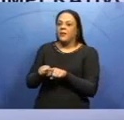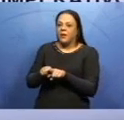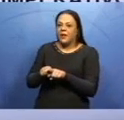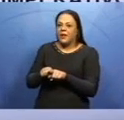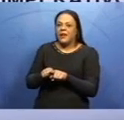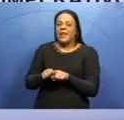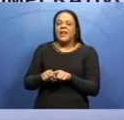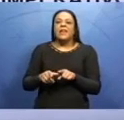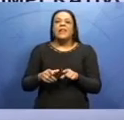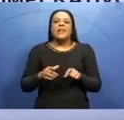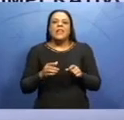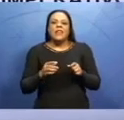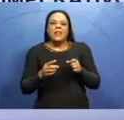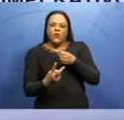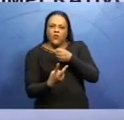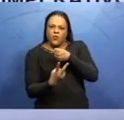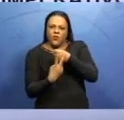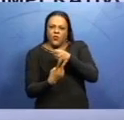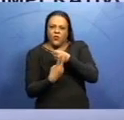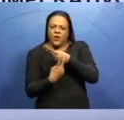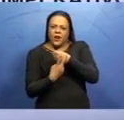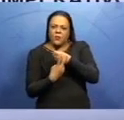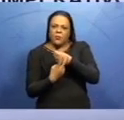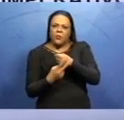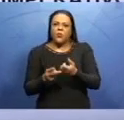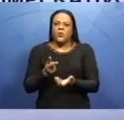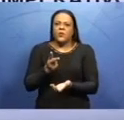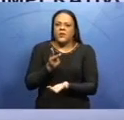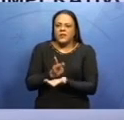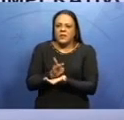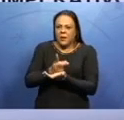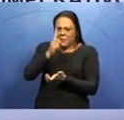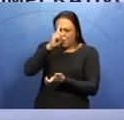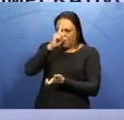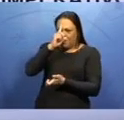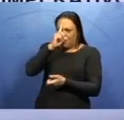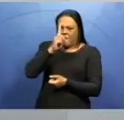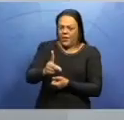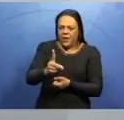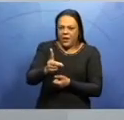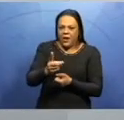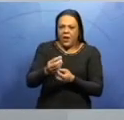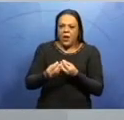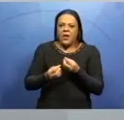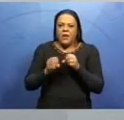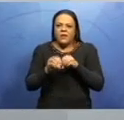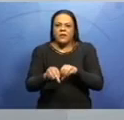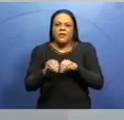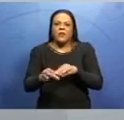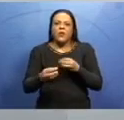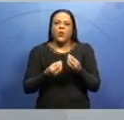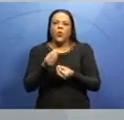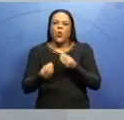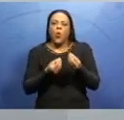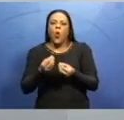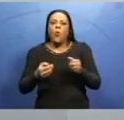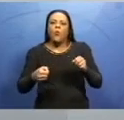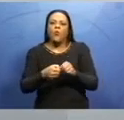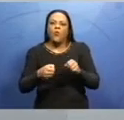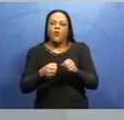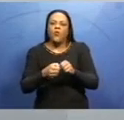seus verbos no modo imperativo, para dar instruções de como preparar o prato.